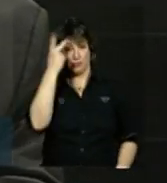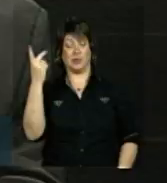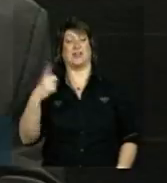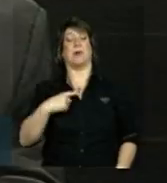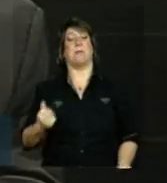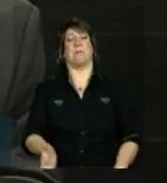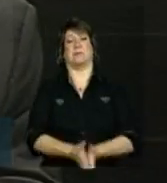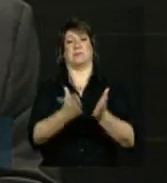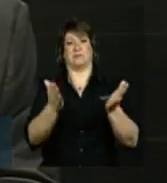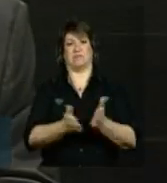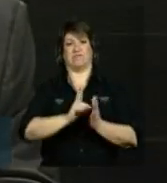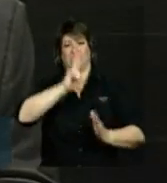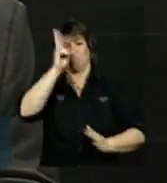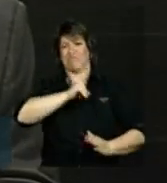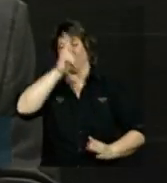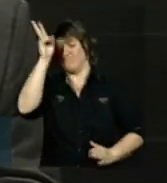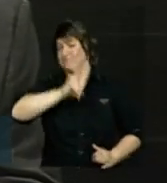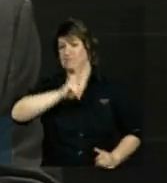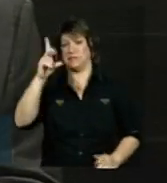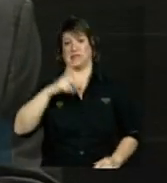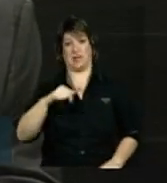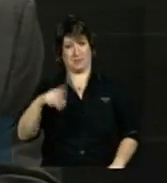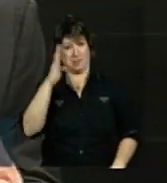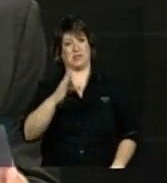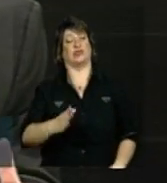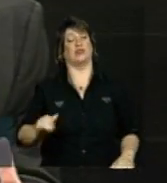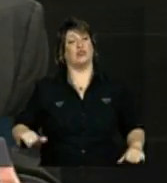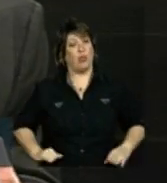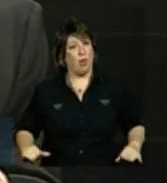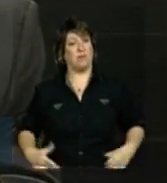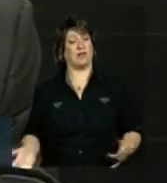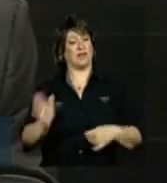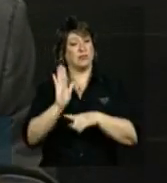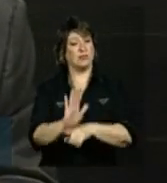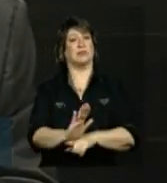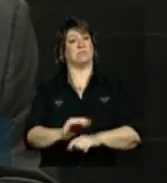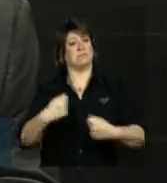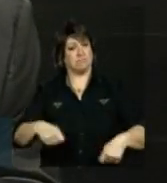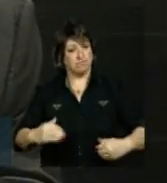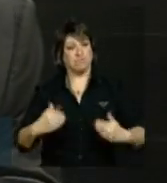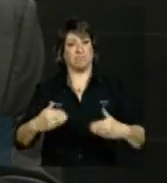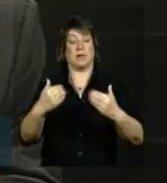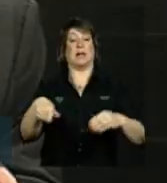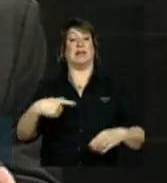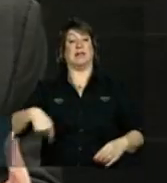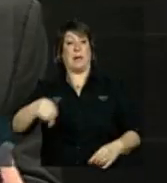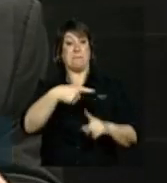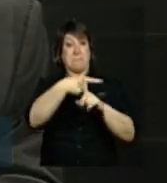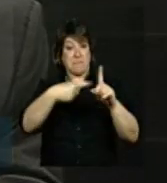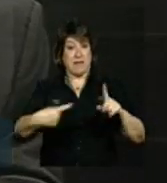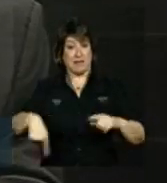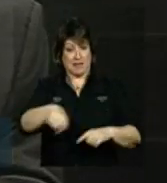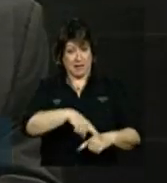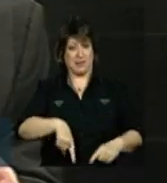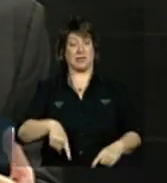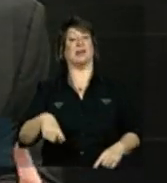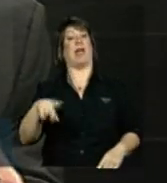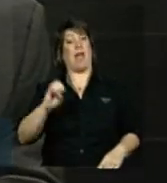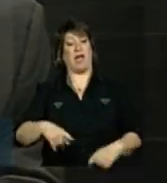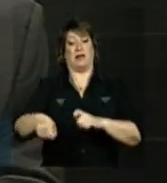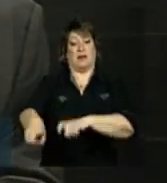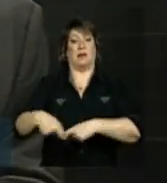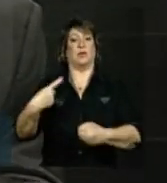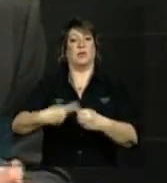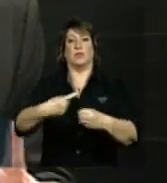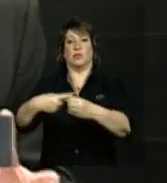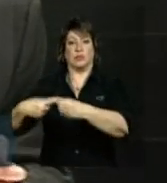linha da pobreza, no Brasil, metade delas no meio rural, e temos também um número de